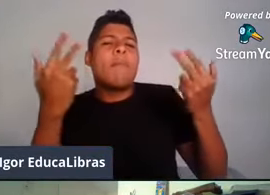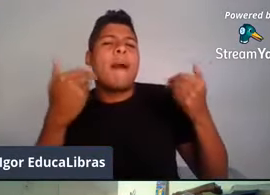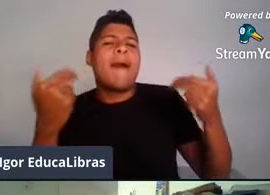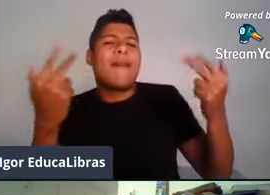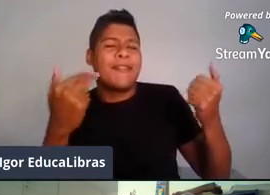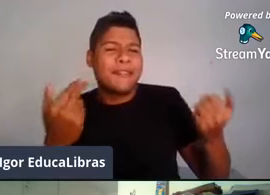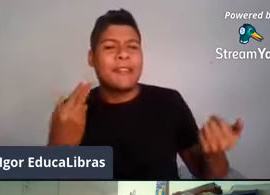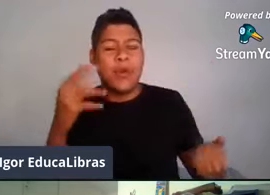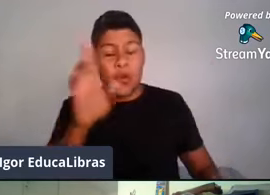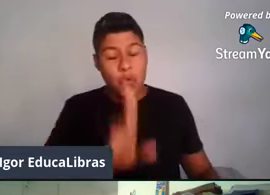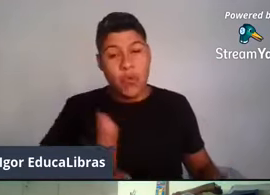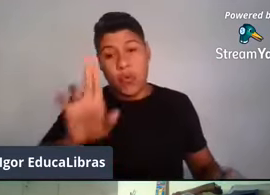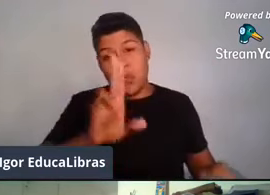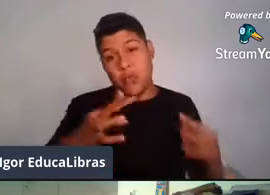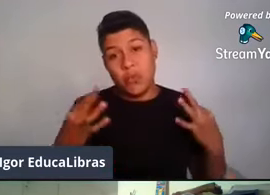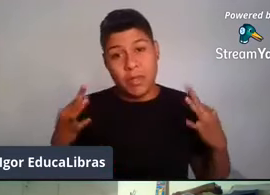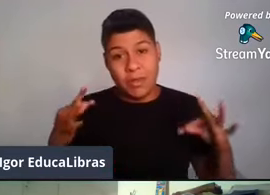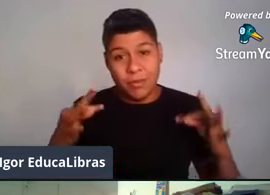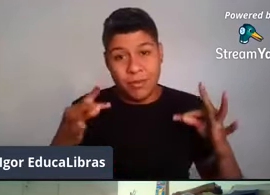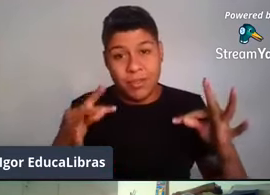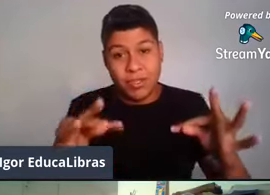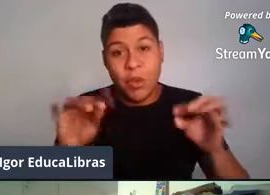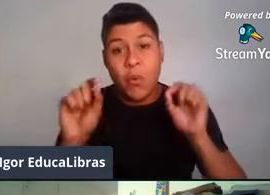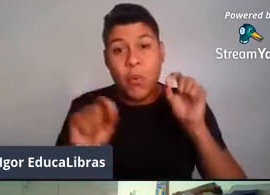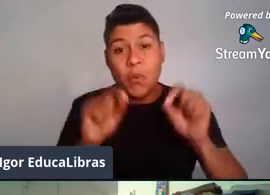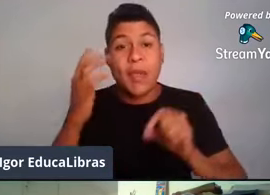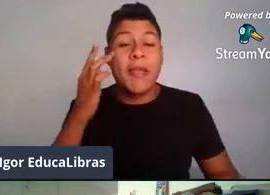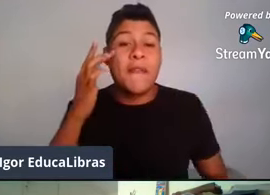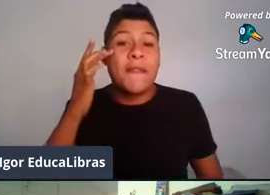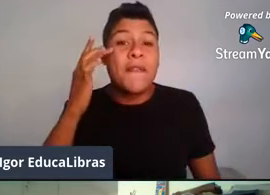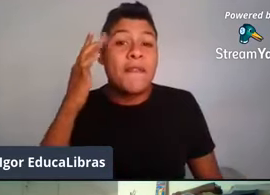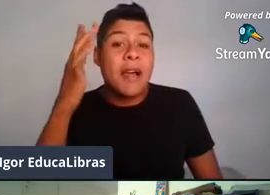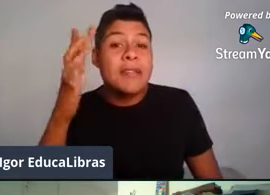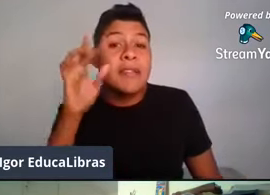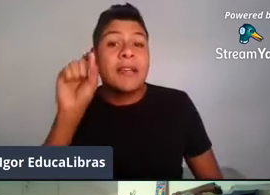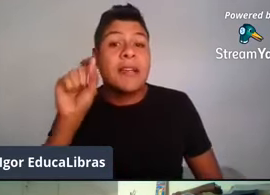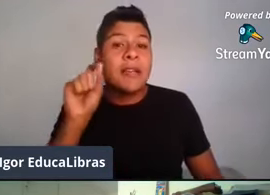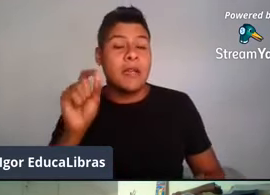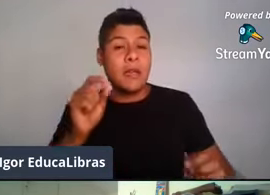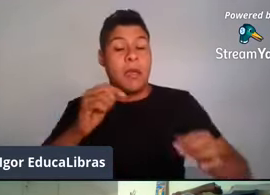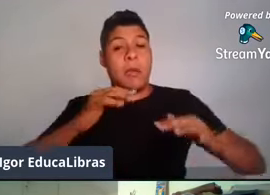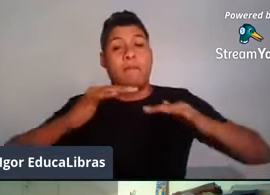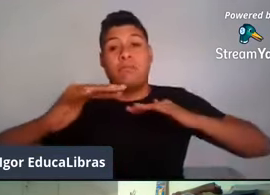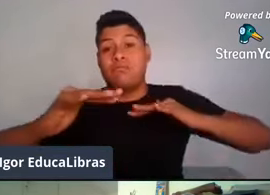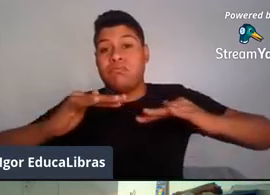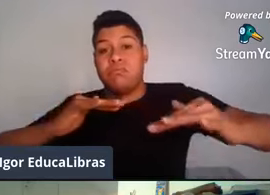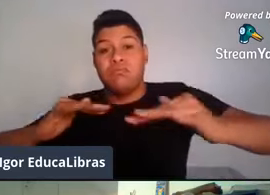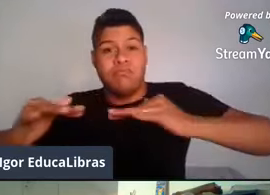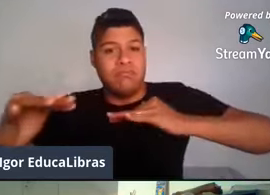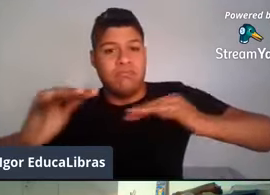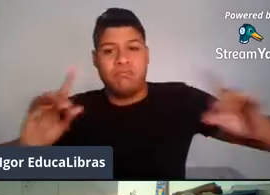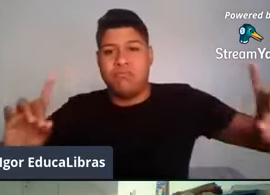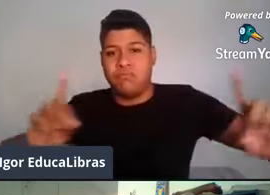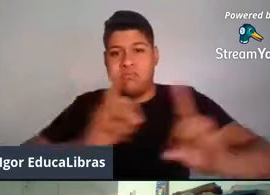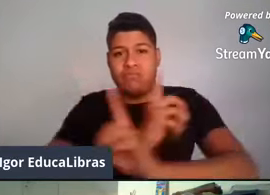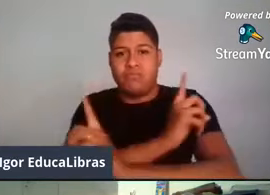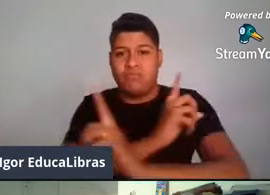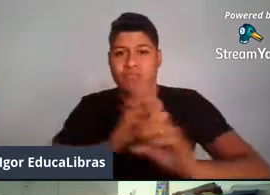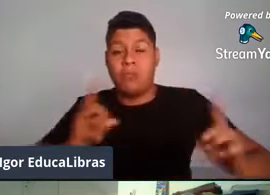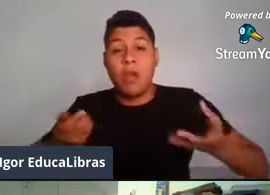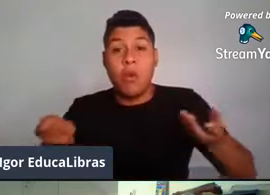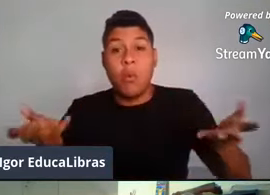o uso da tecnologia, deve facilitar a questão da mobilidade, porque diminui um pouco a quantidade